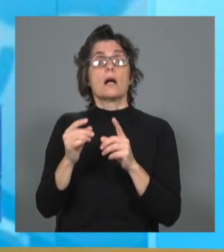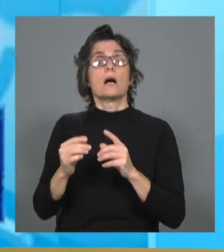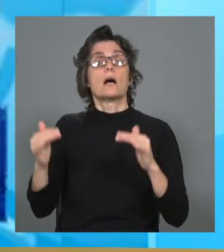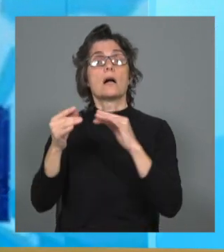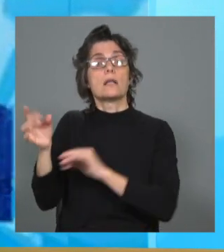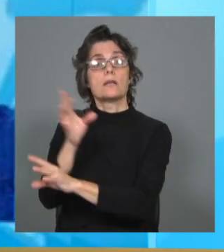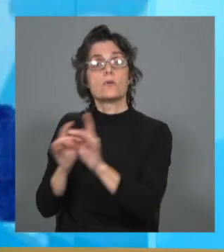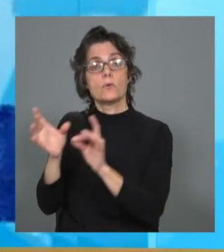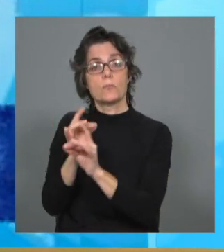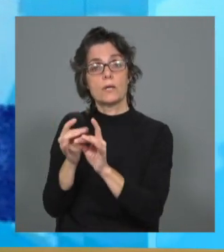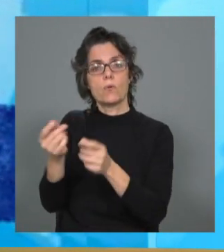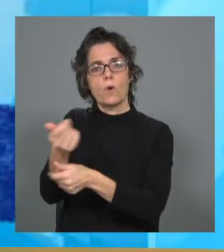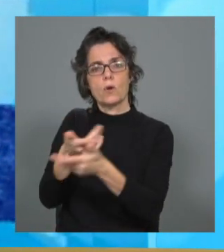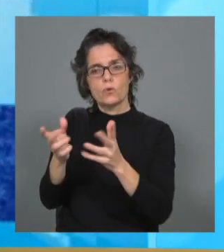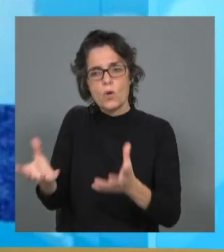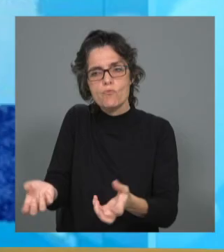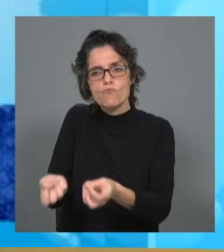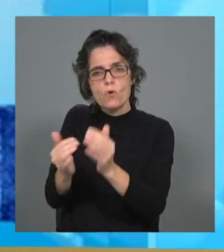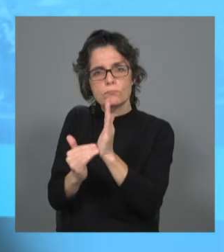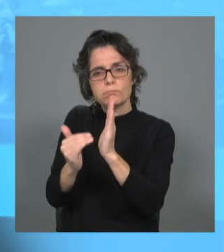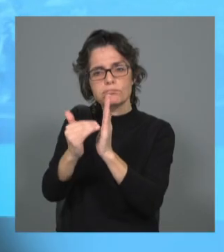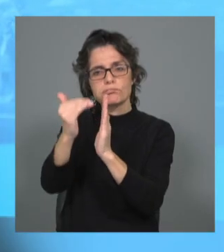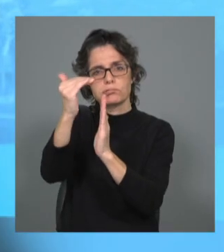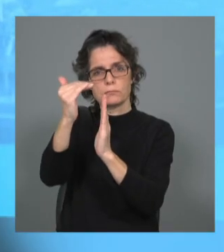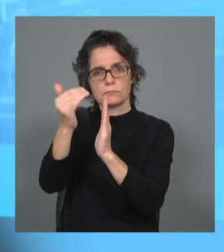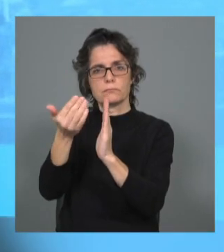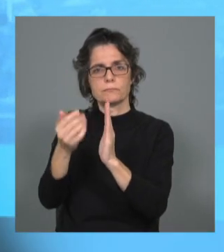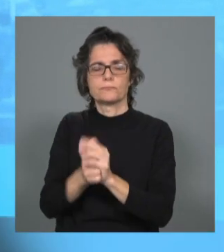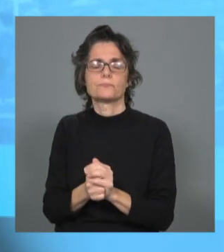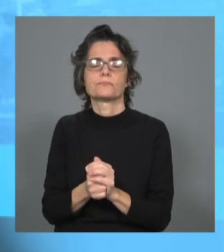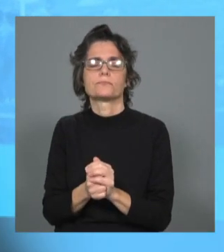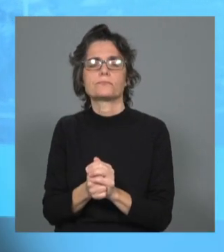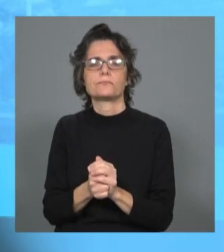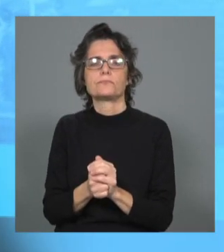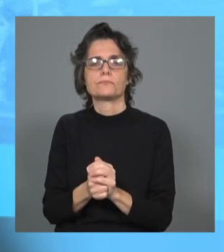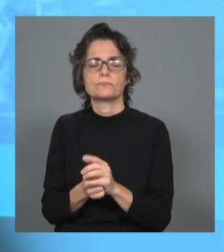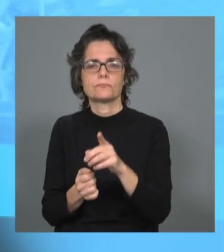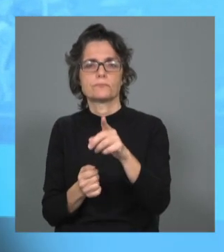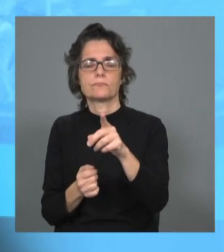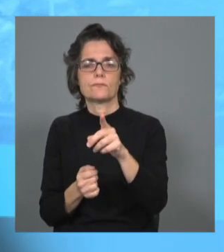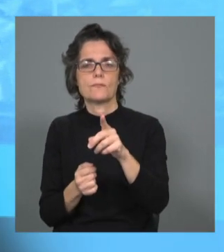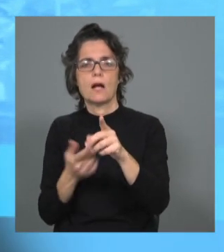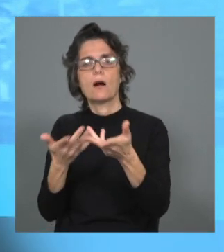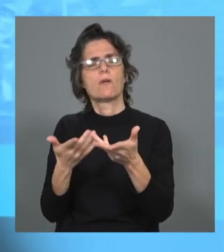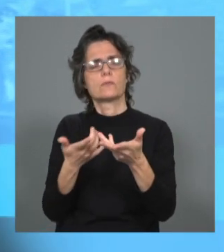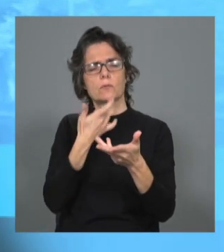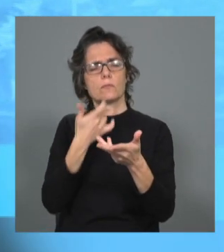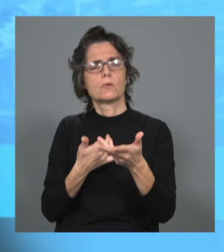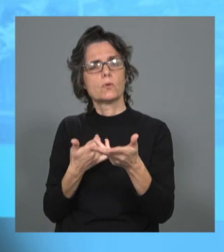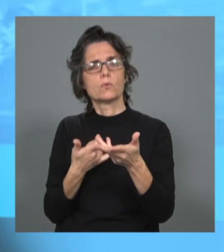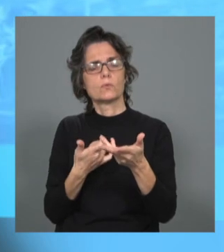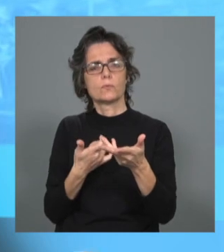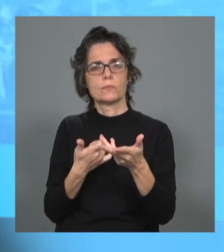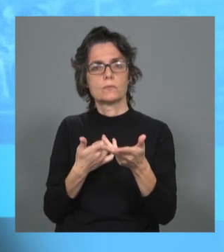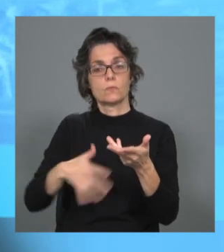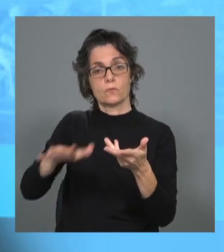nestes 4 anos e meio. A questão, e aqui na especificidade também deste nosso espaço, é conhecido